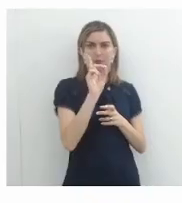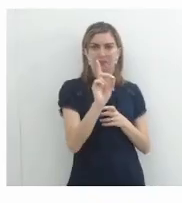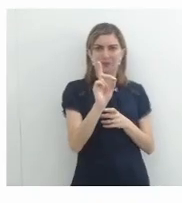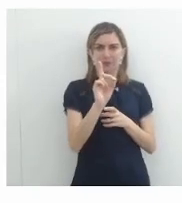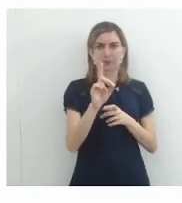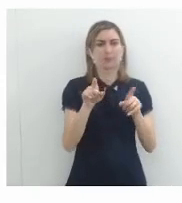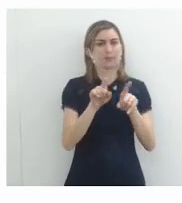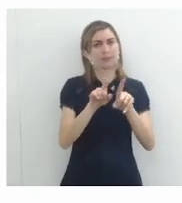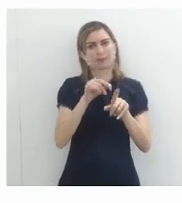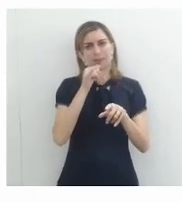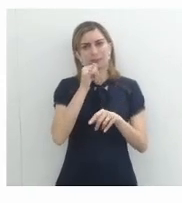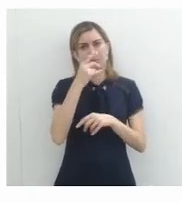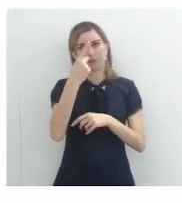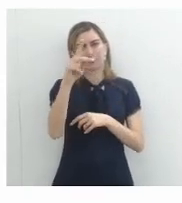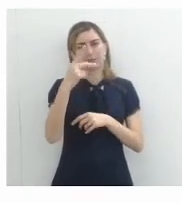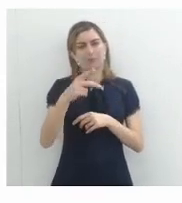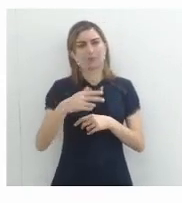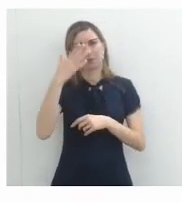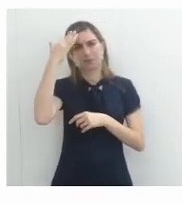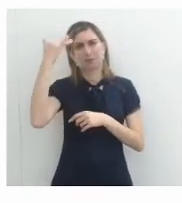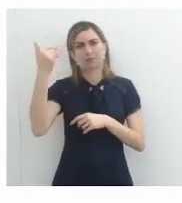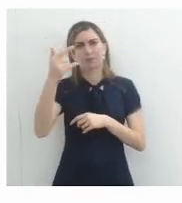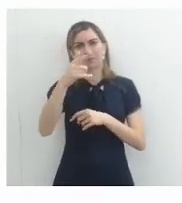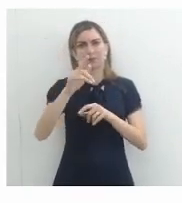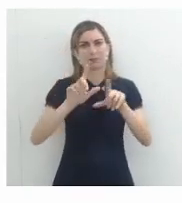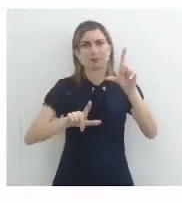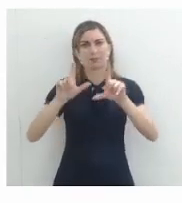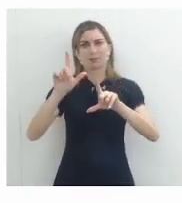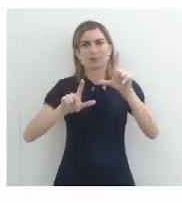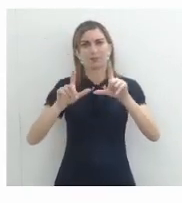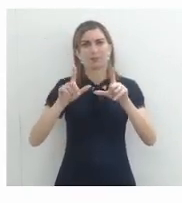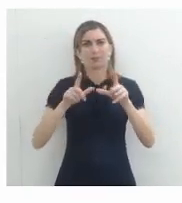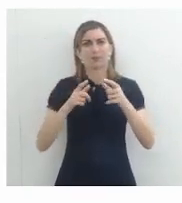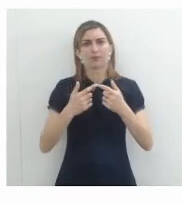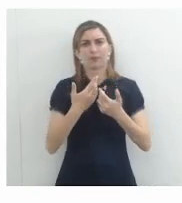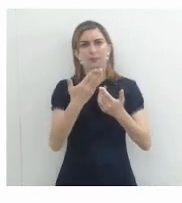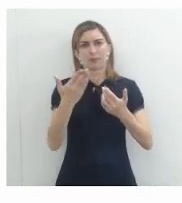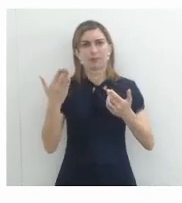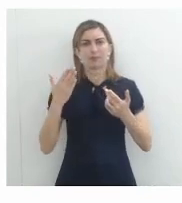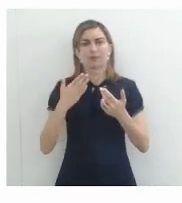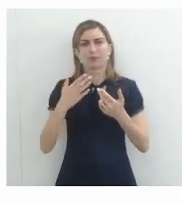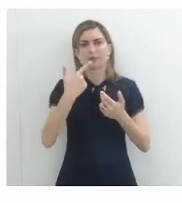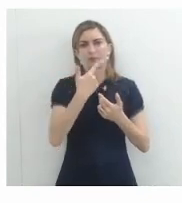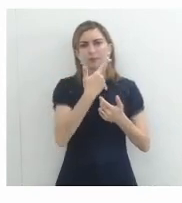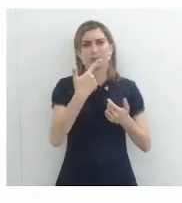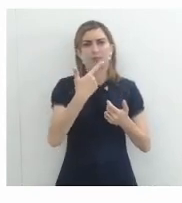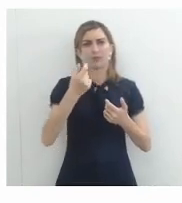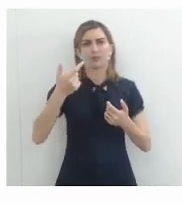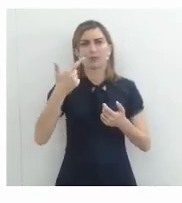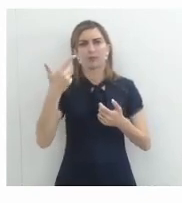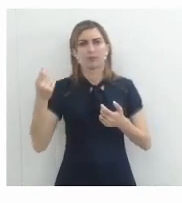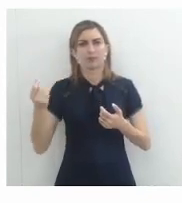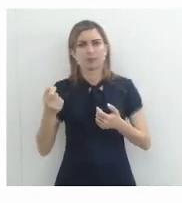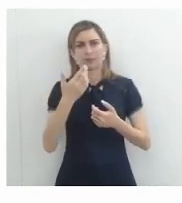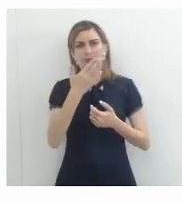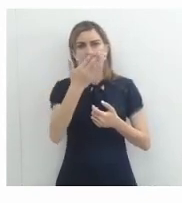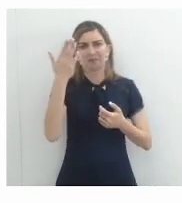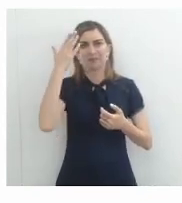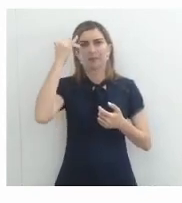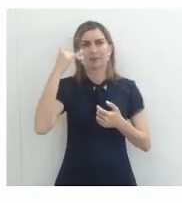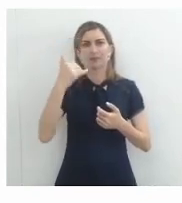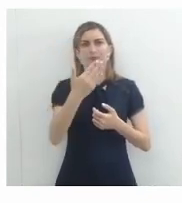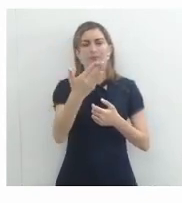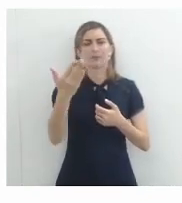um exemplo aí tem um dos grandes sucessos do cinema, que é Como Treinar Seu Dragão, né, de 2000, que ideias que fez muito sucesso. O